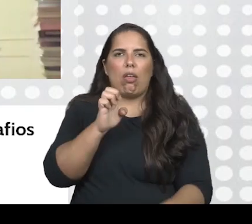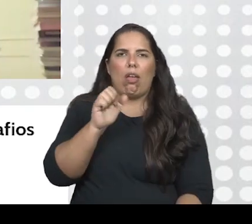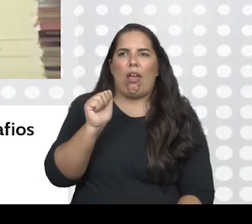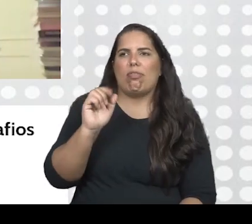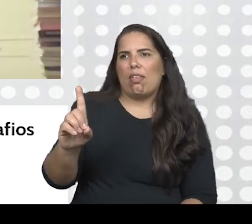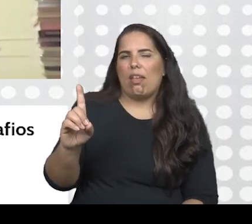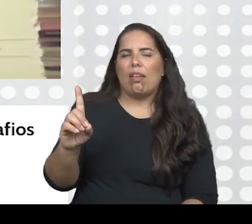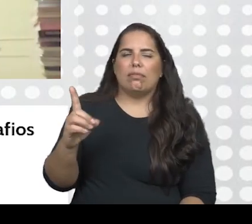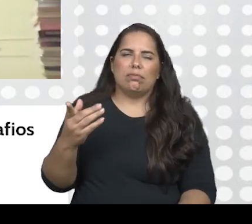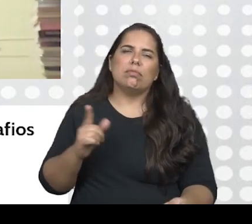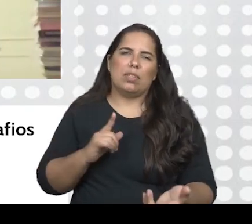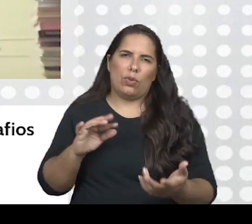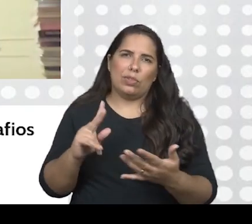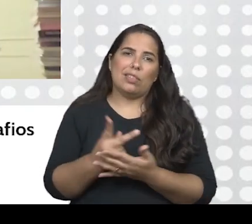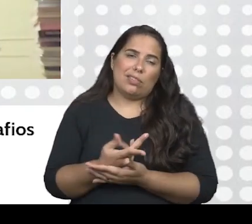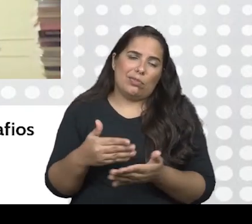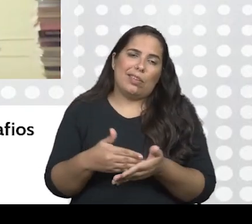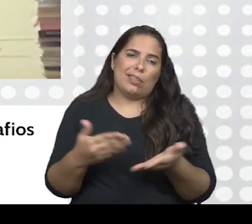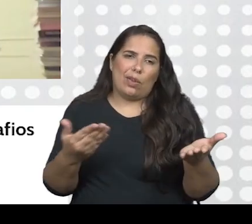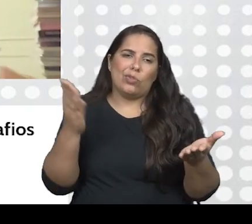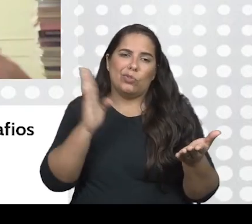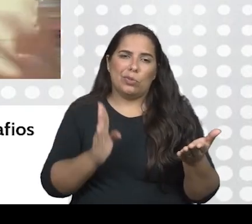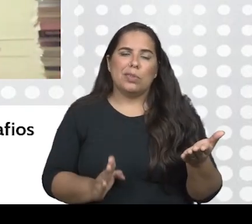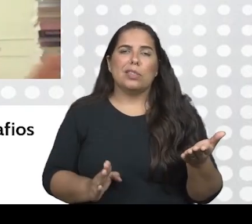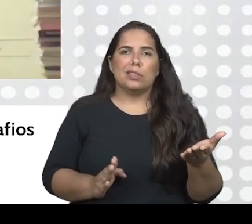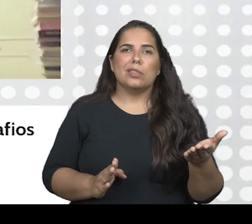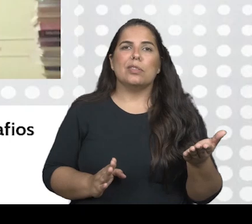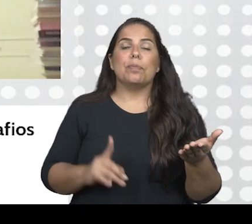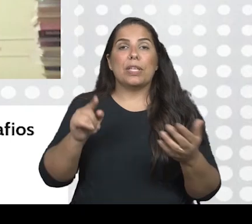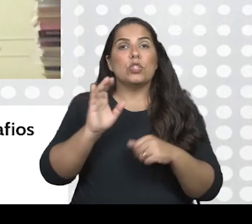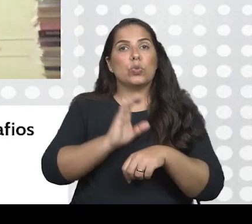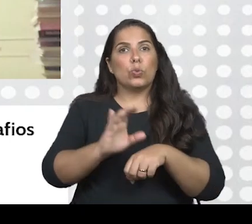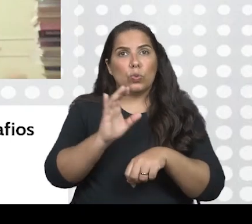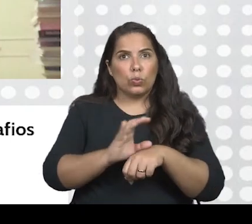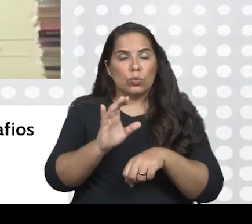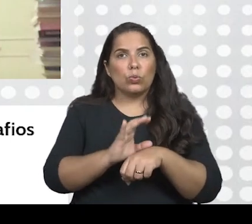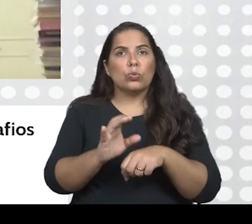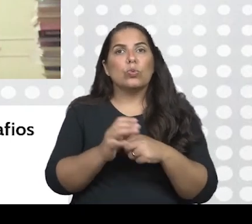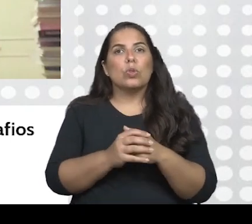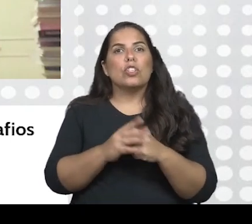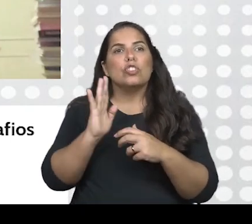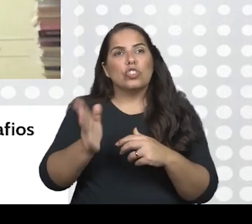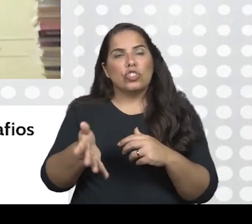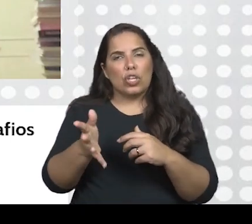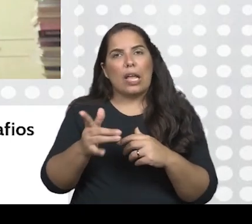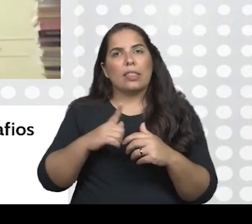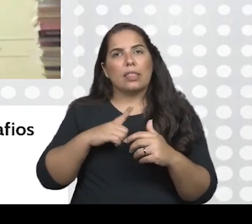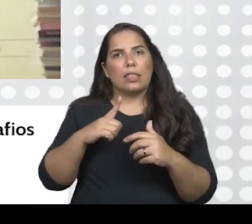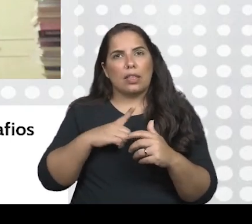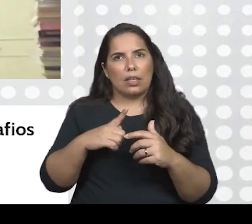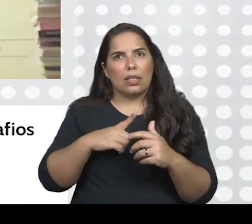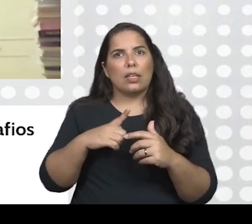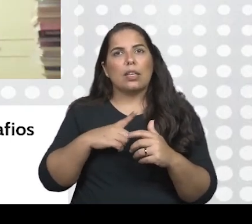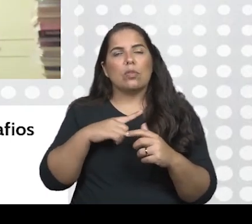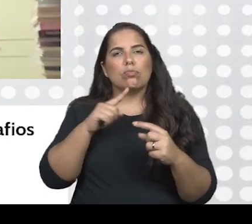como comumente ainda acontece no Brasil. Esses cursos, eles já têm